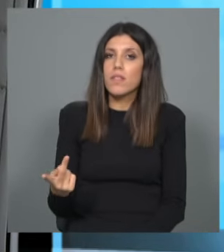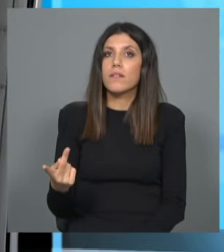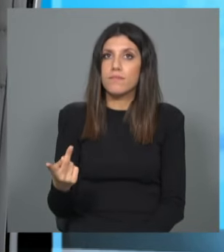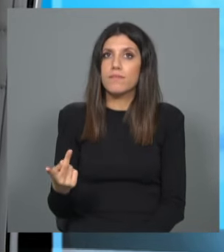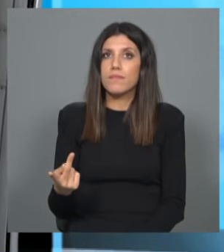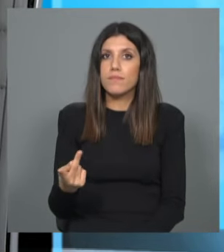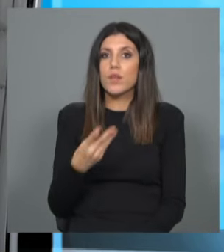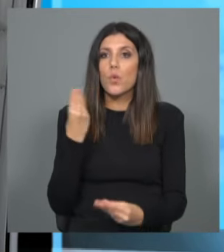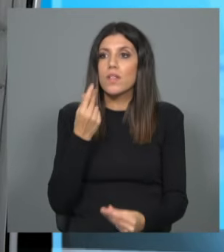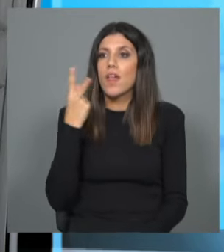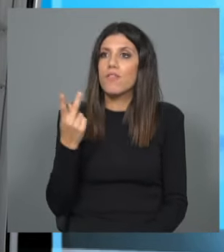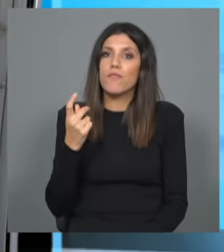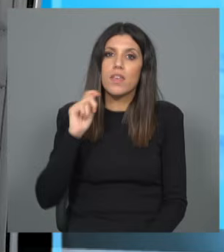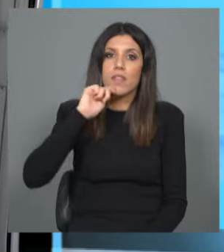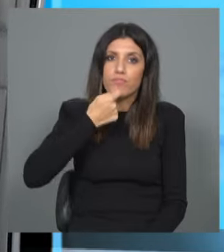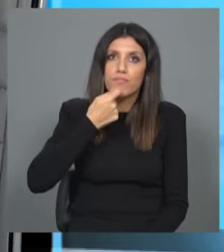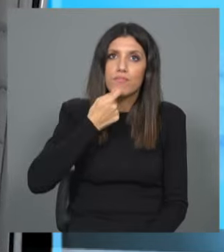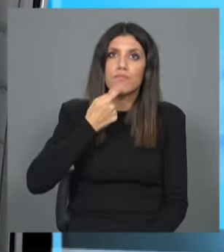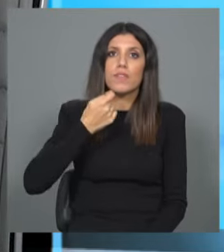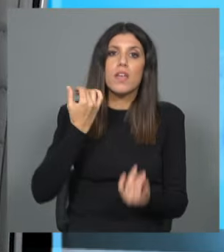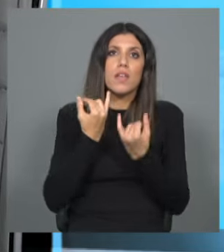da qualidade de vida, ameaçadora da